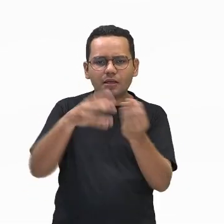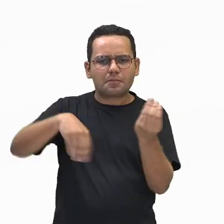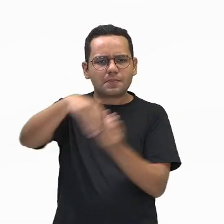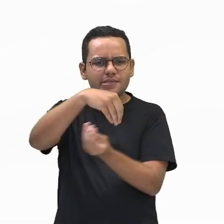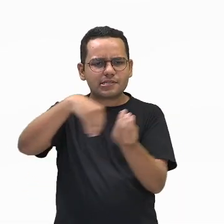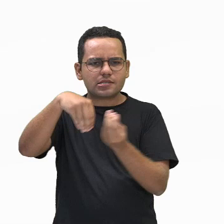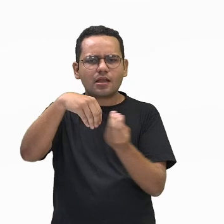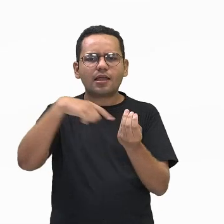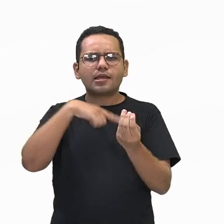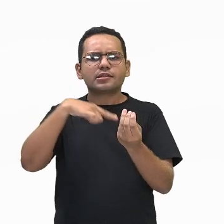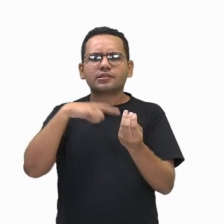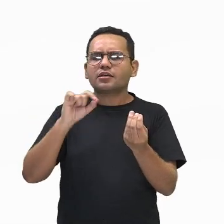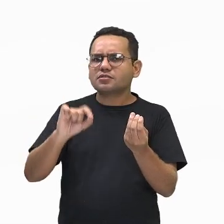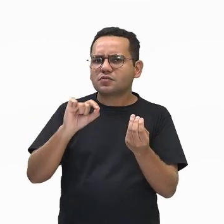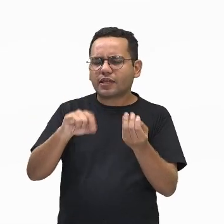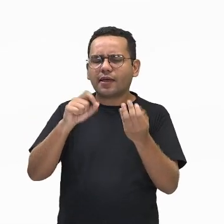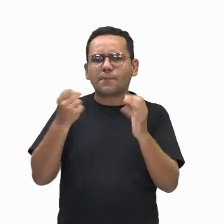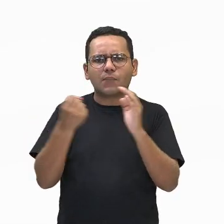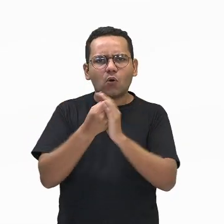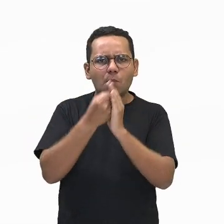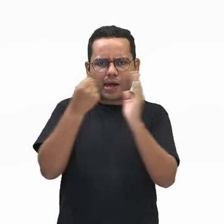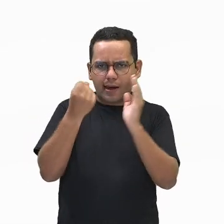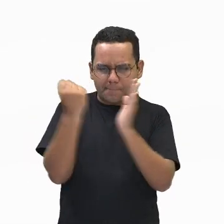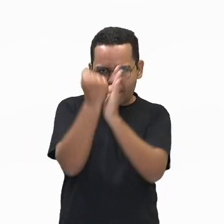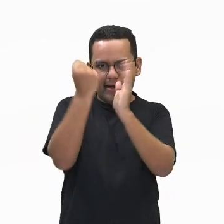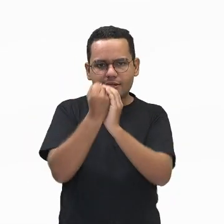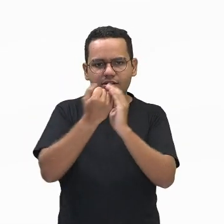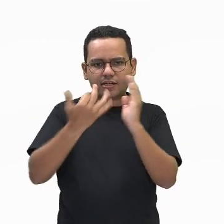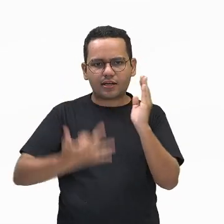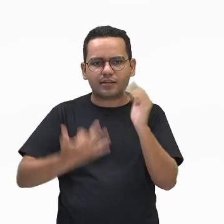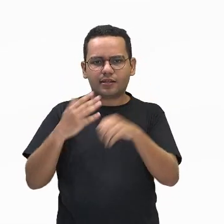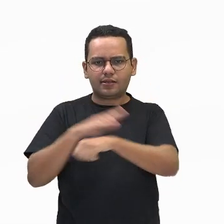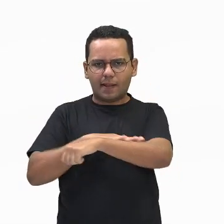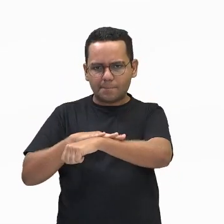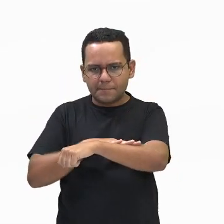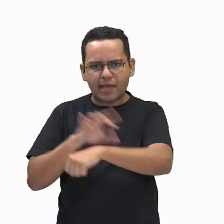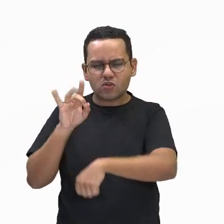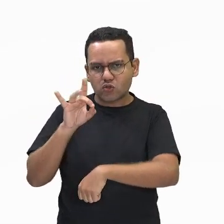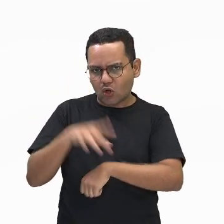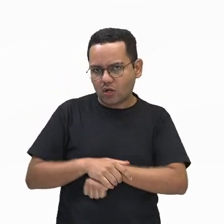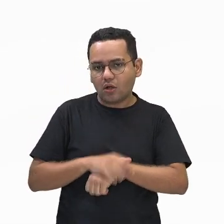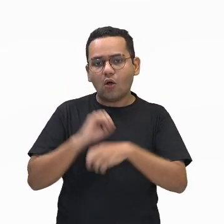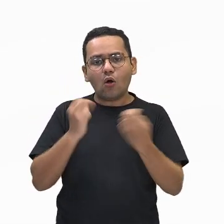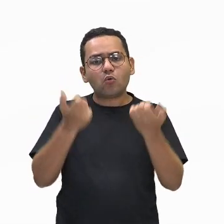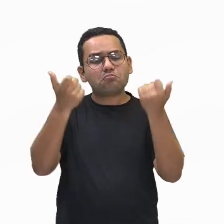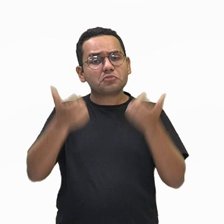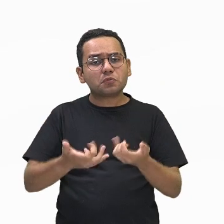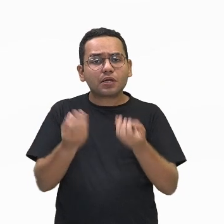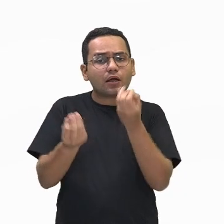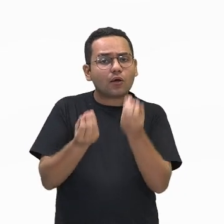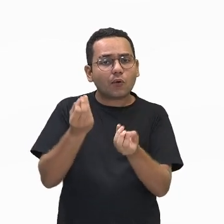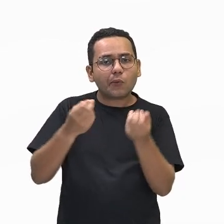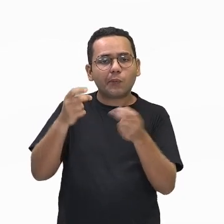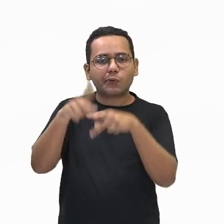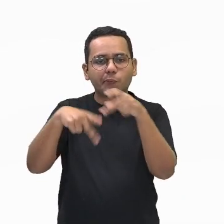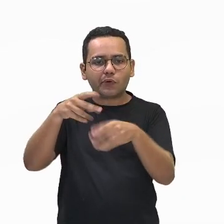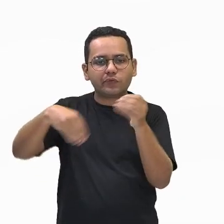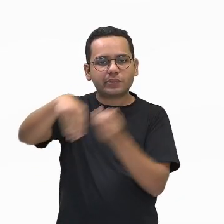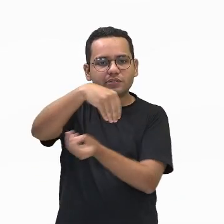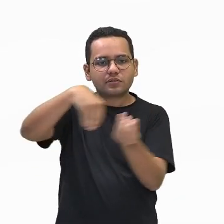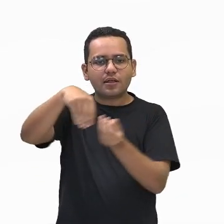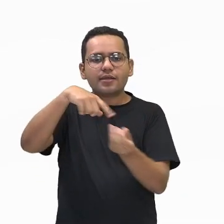pautada somente na cor da pele? Como explicar essa miscigenação a partir da realidade da minha escola, da